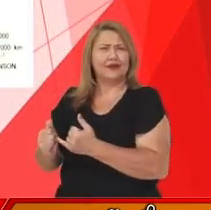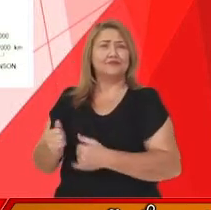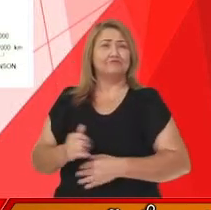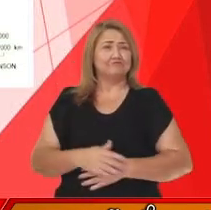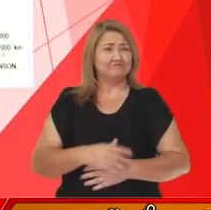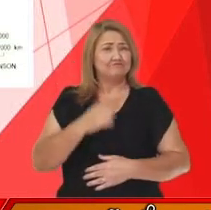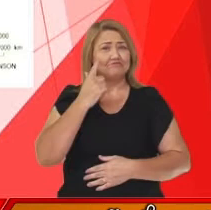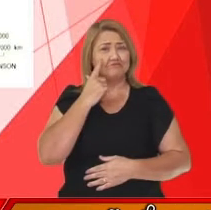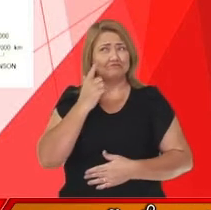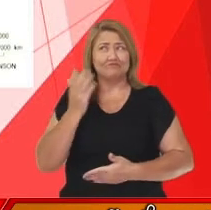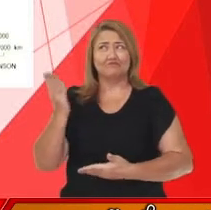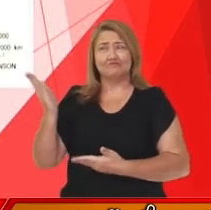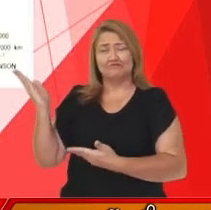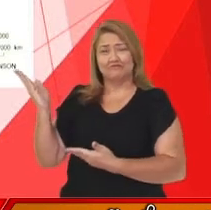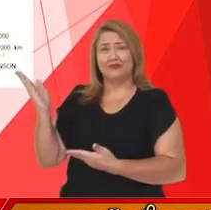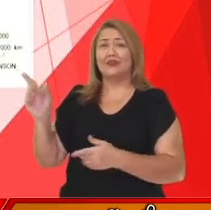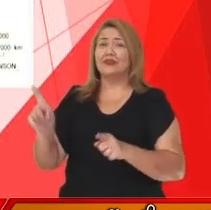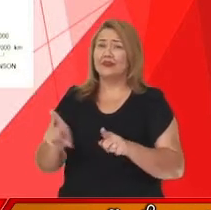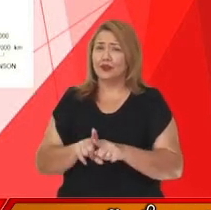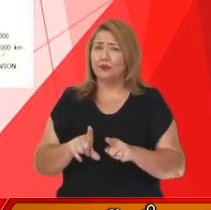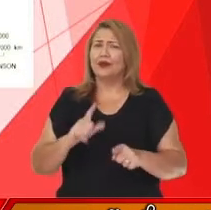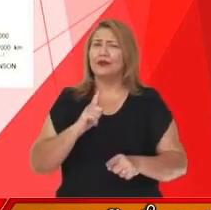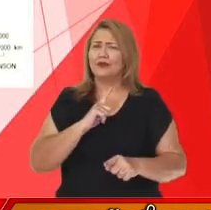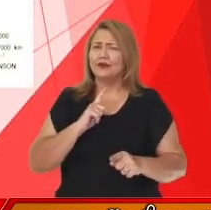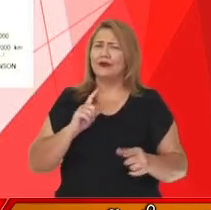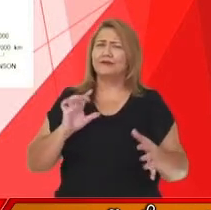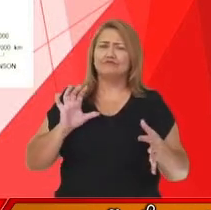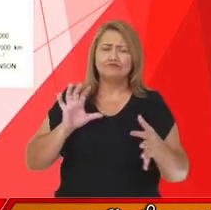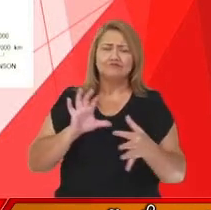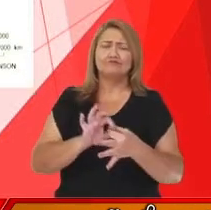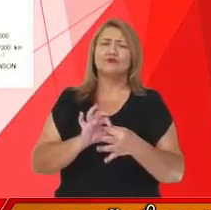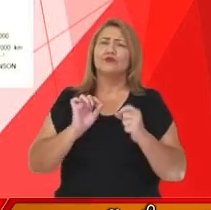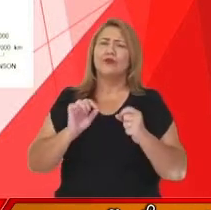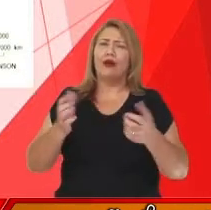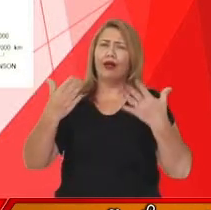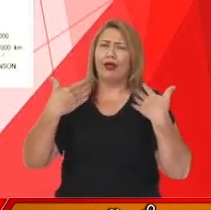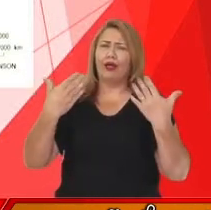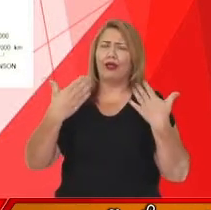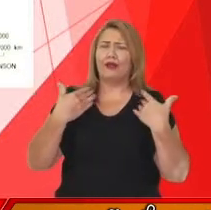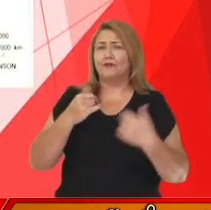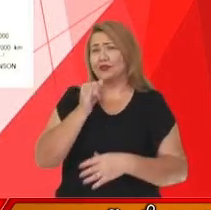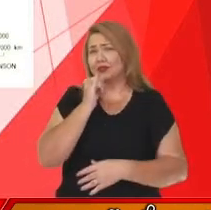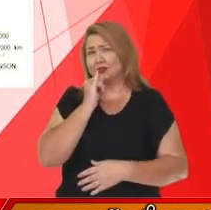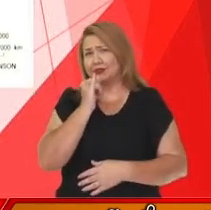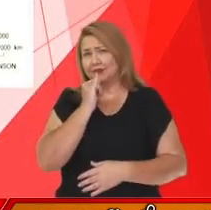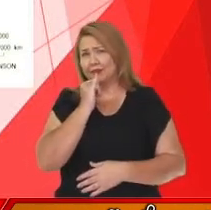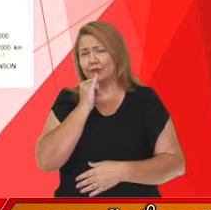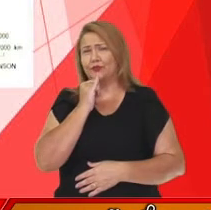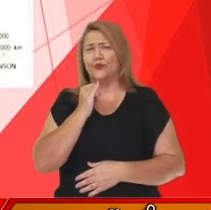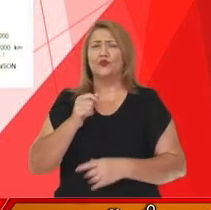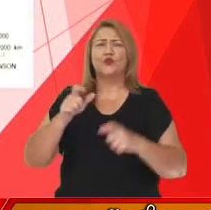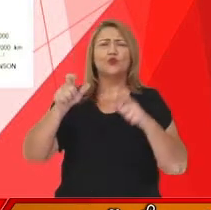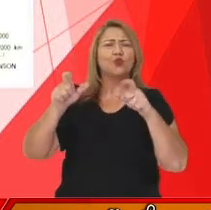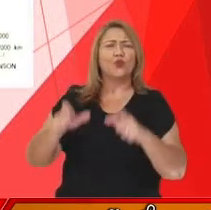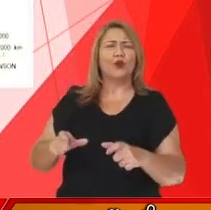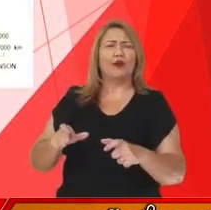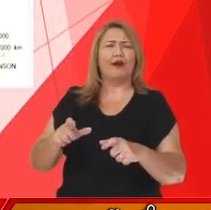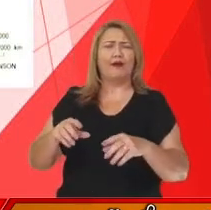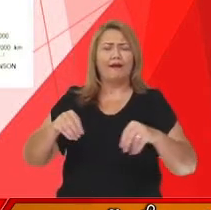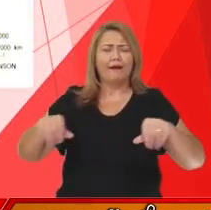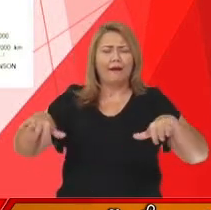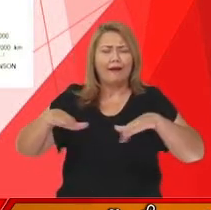essa vegetação ela também vai estar relacionada ao clima por exemplo regiões de clima